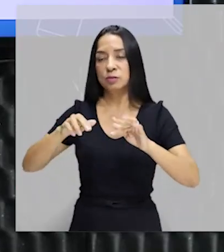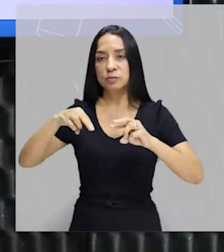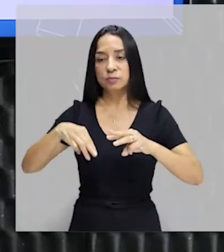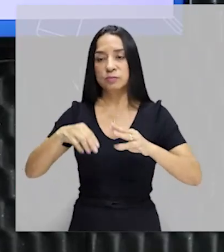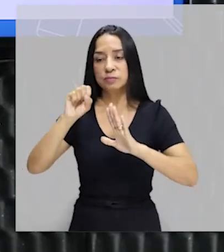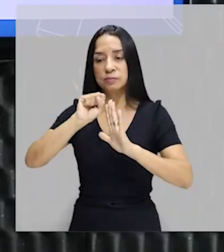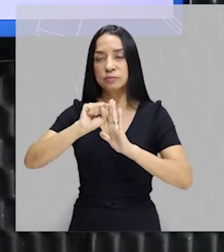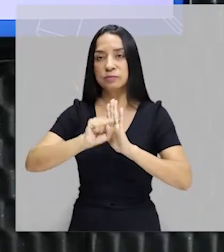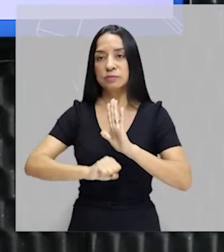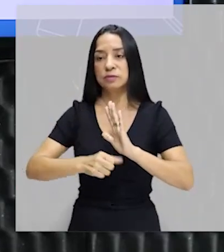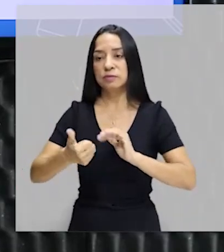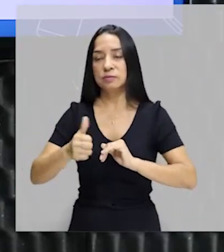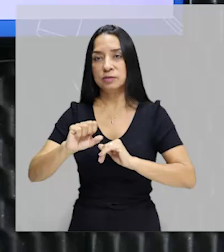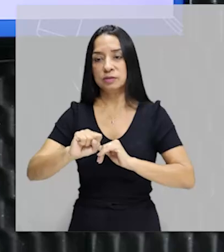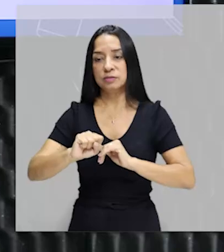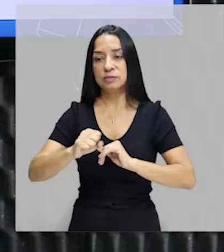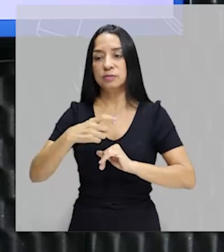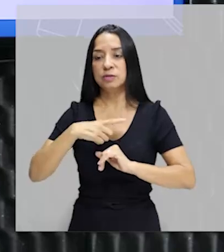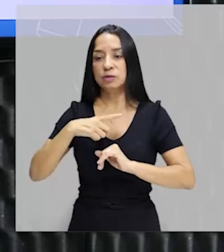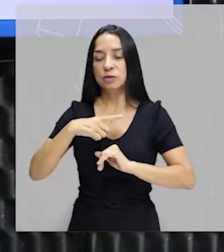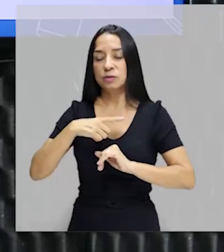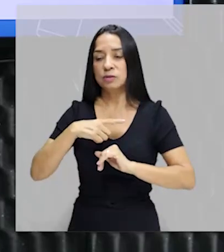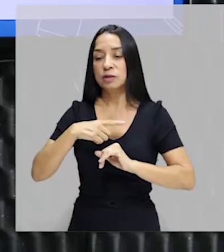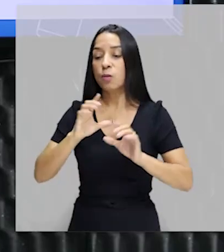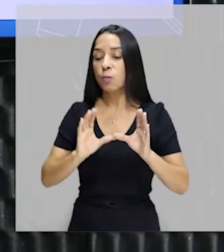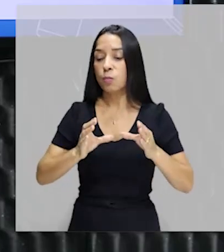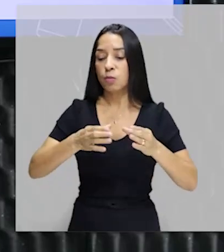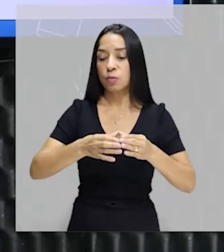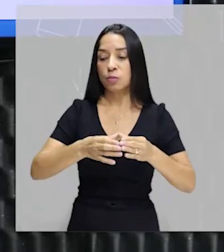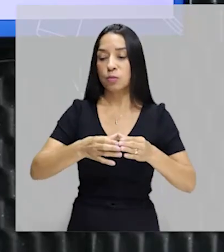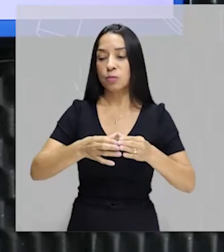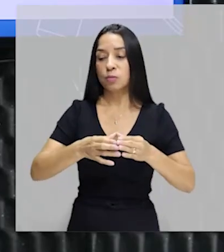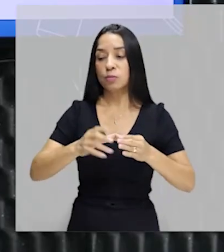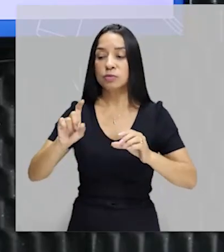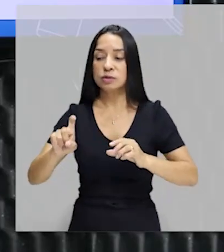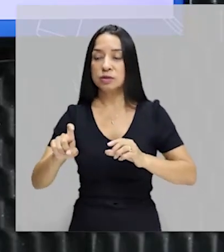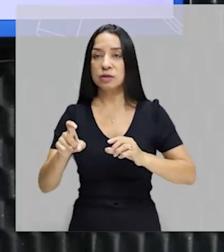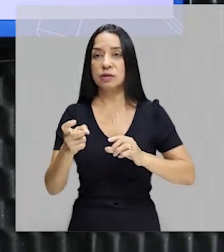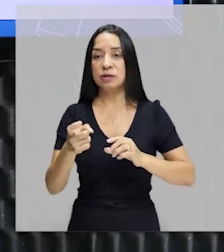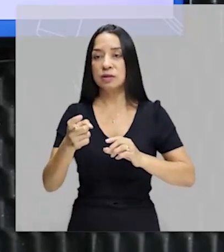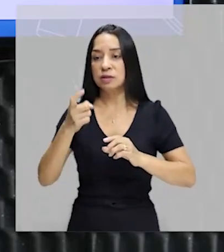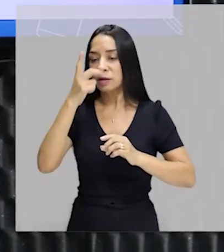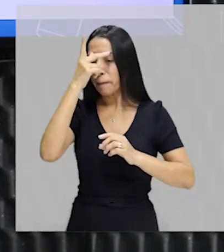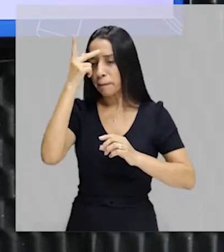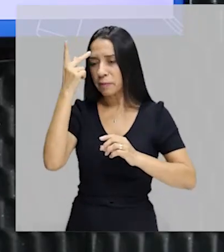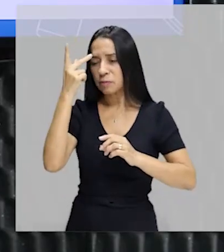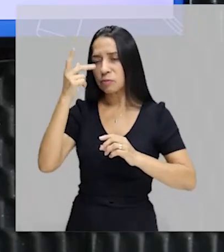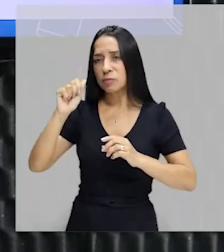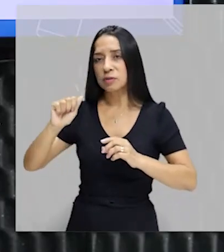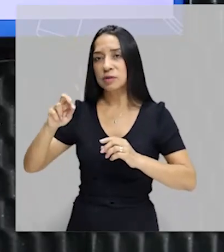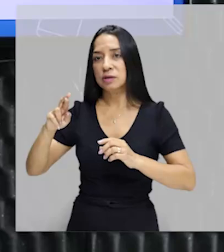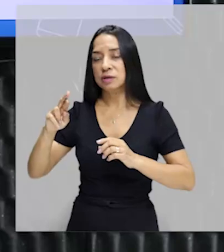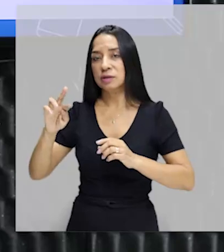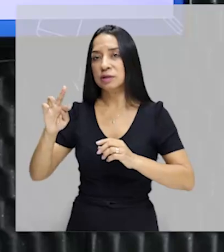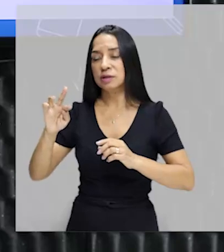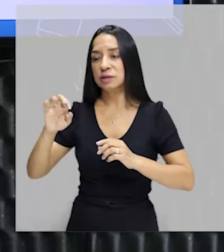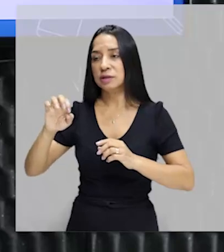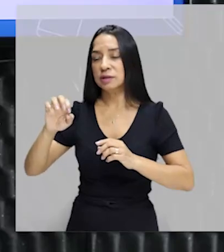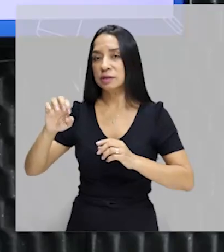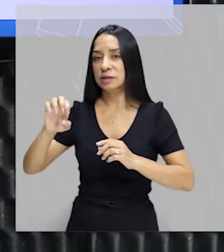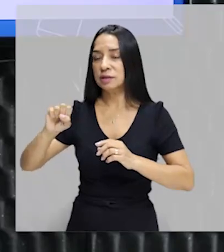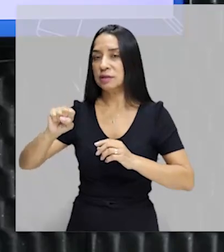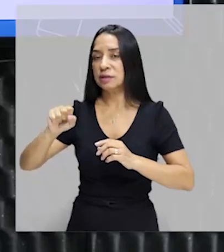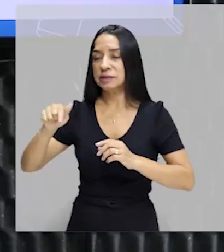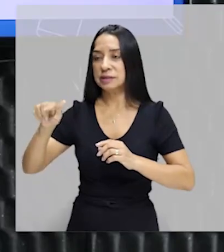XVIII, nós vamos ter um grupo de ex-artesãos que vão quebrar máquinas através do